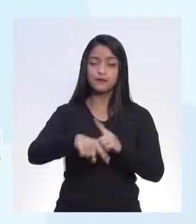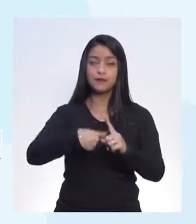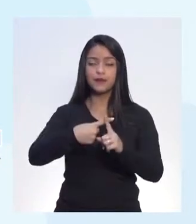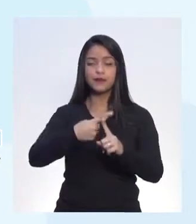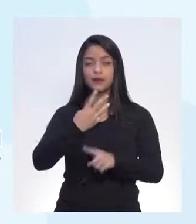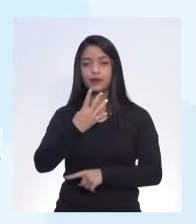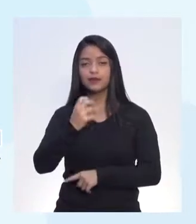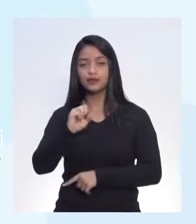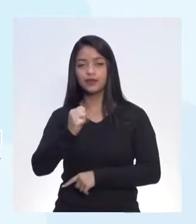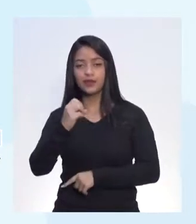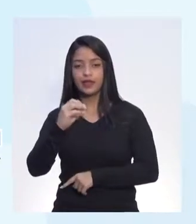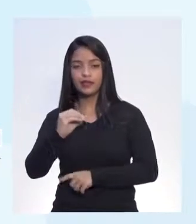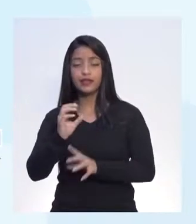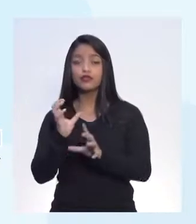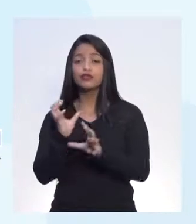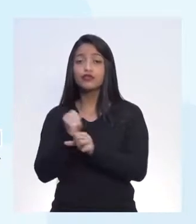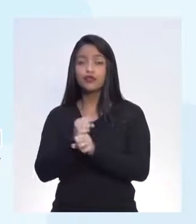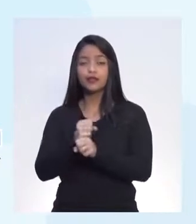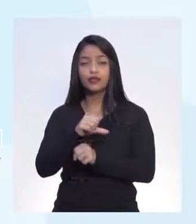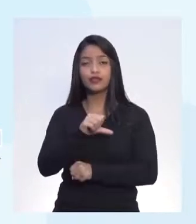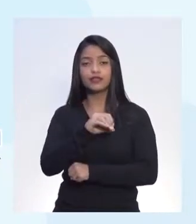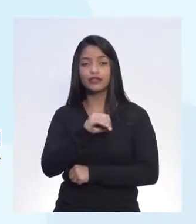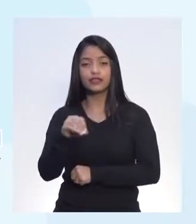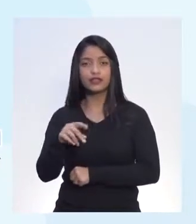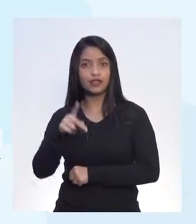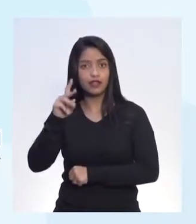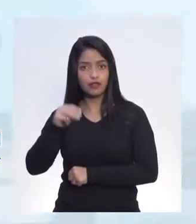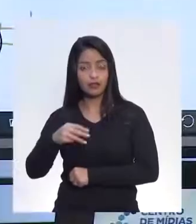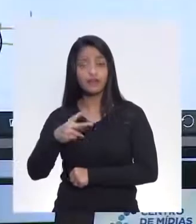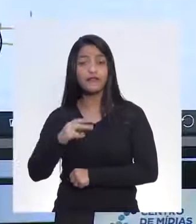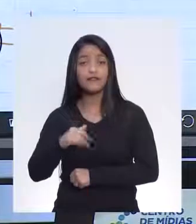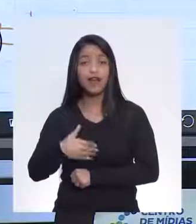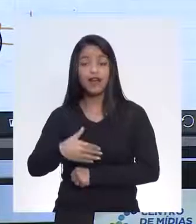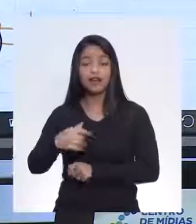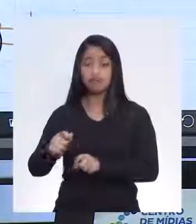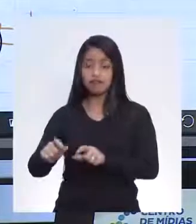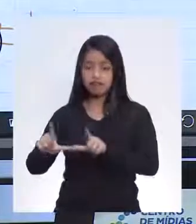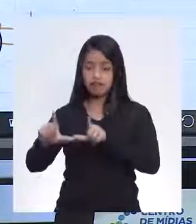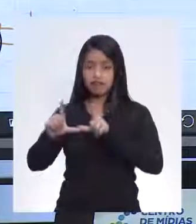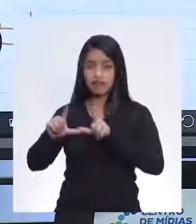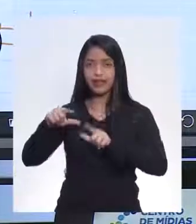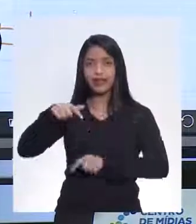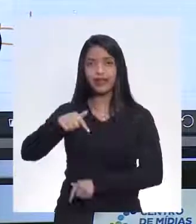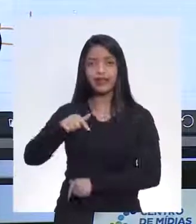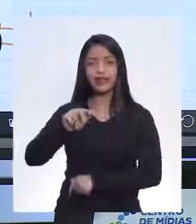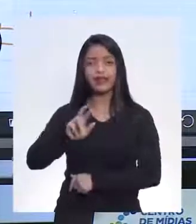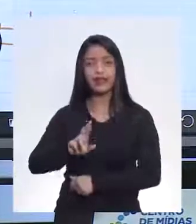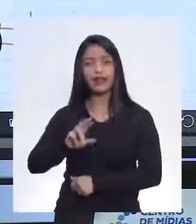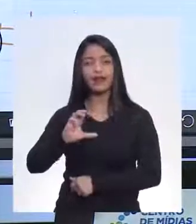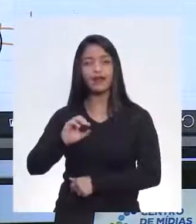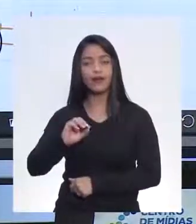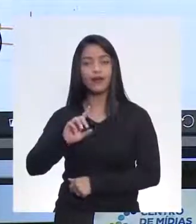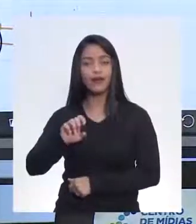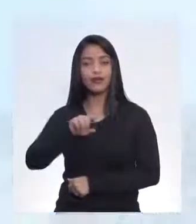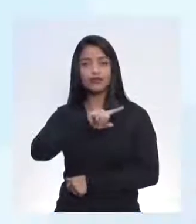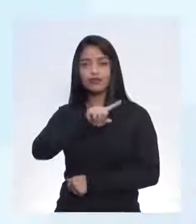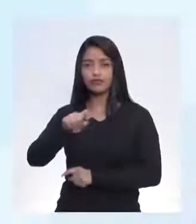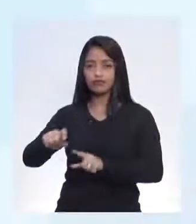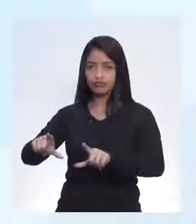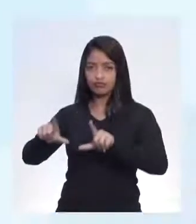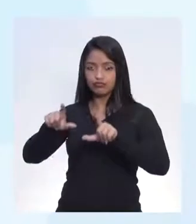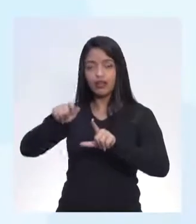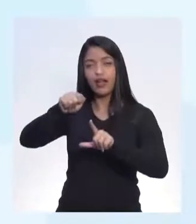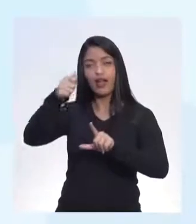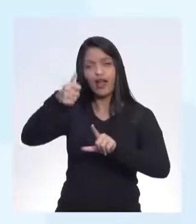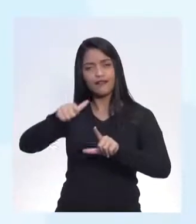total 900 quilômetros. Vai aparecer o QR Code aí para vocês fazerem a nossa análise da aula aí, da